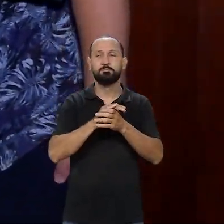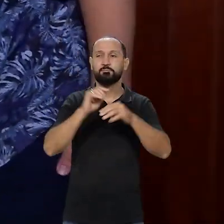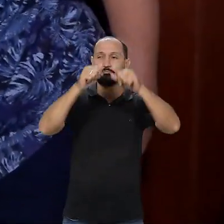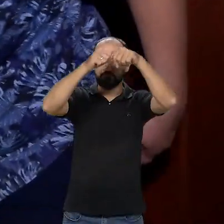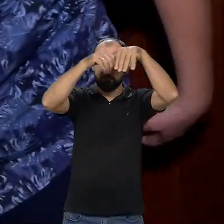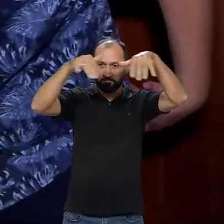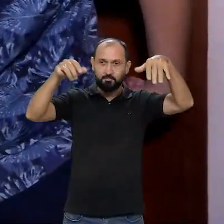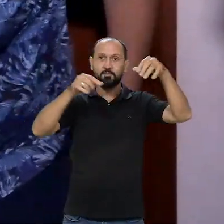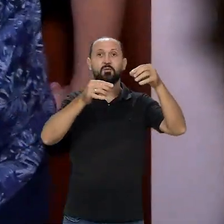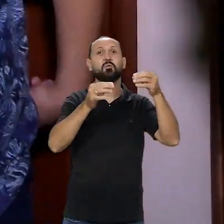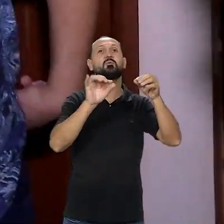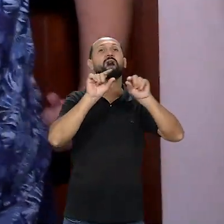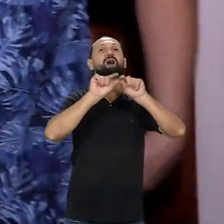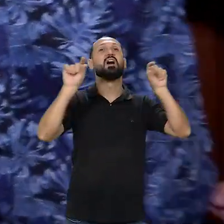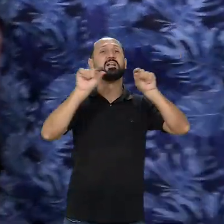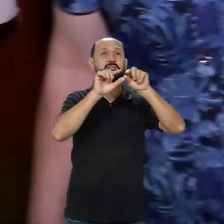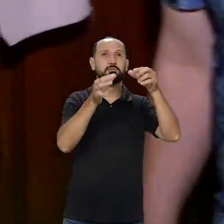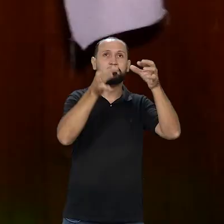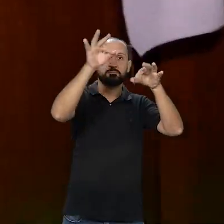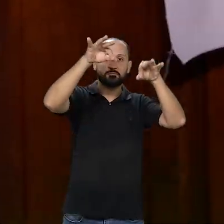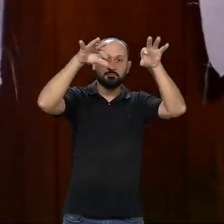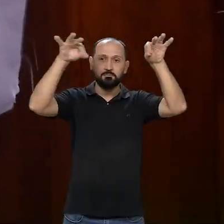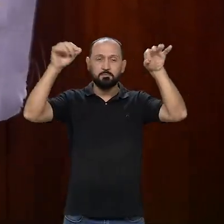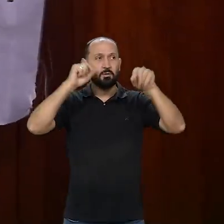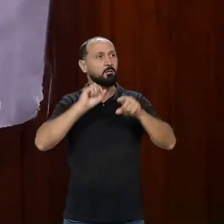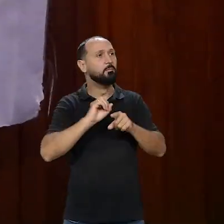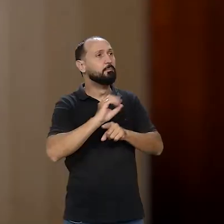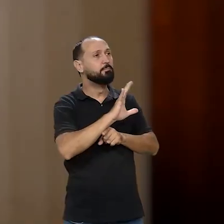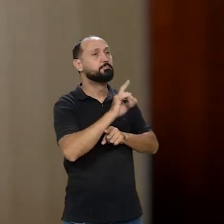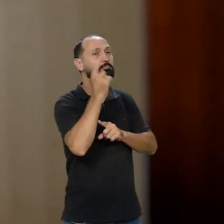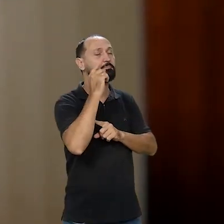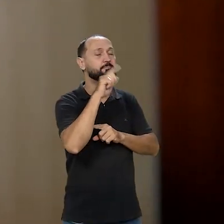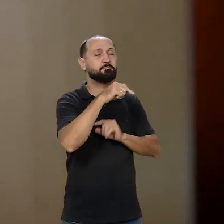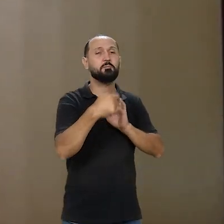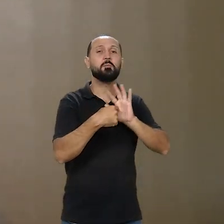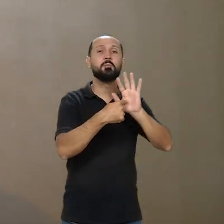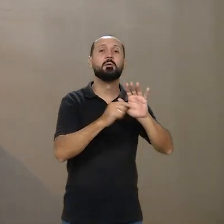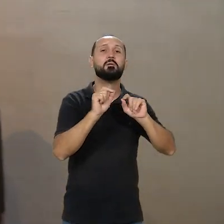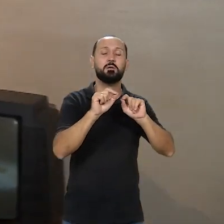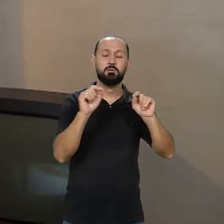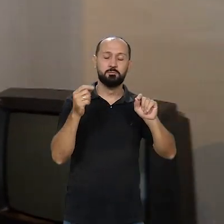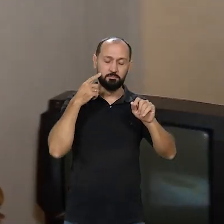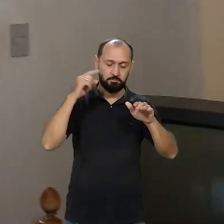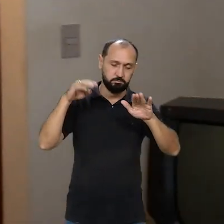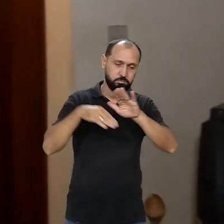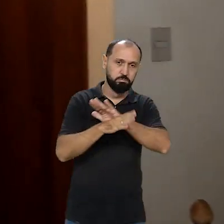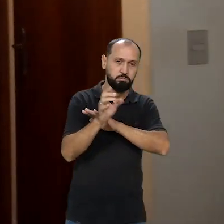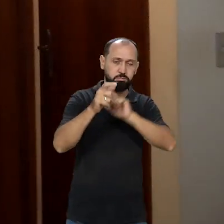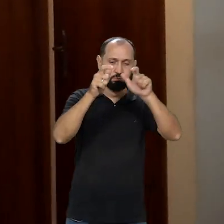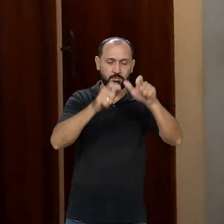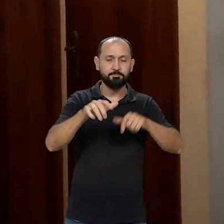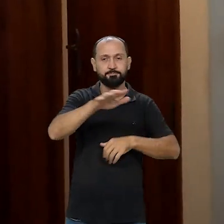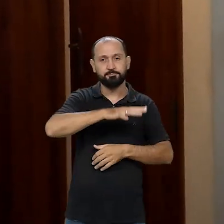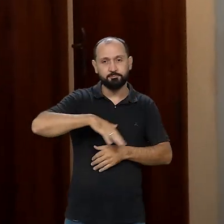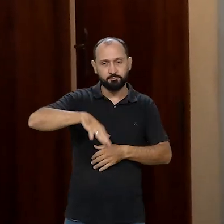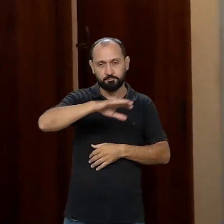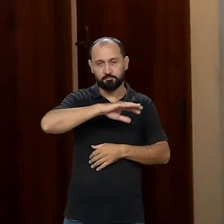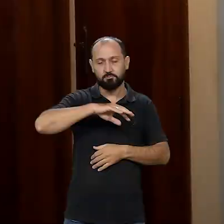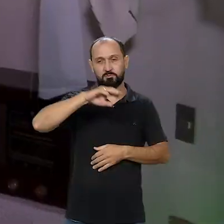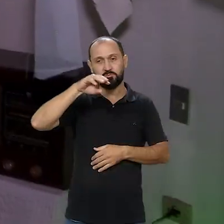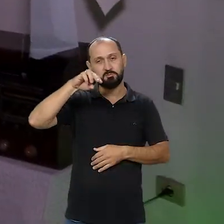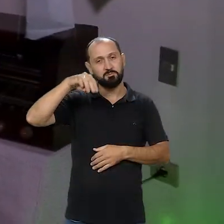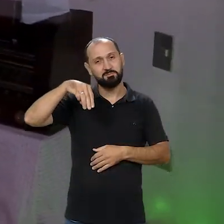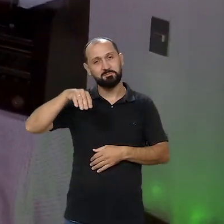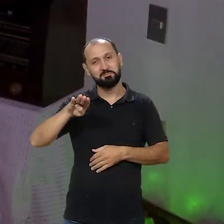Janeiro. Um varal com frases do poeta e projeções em videomapping promovem uma incursão ao